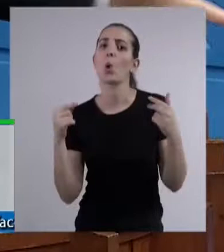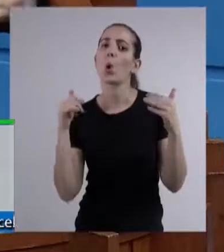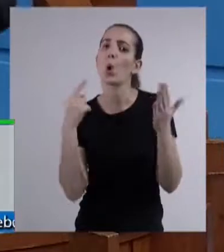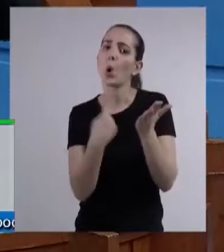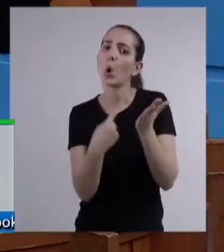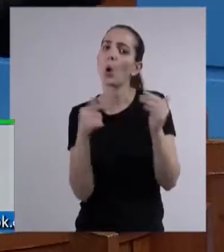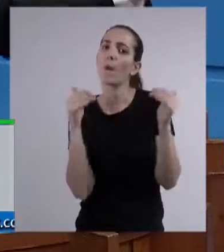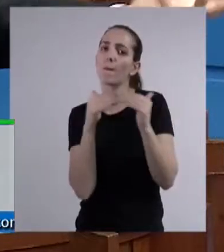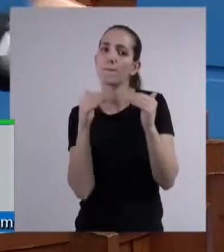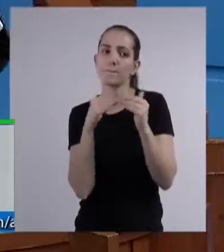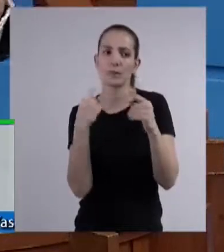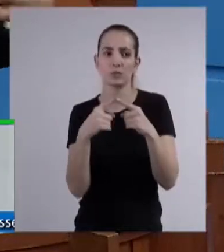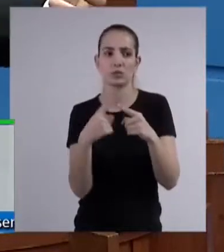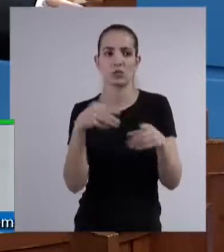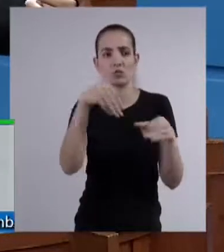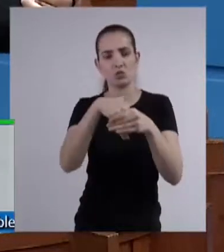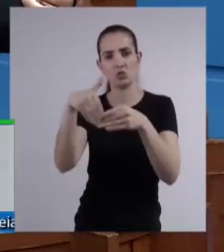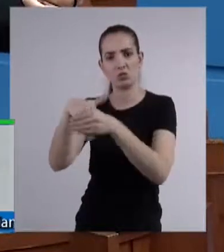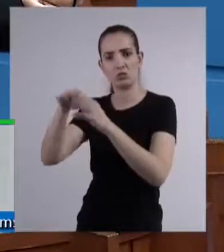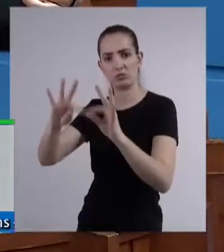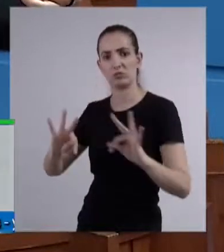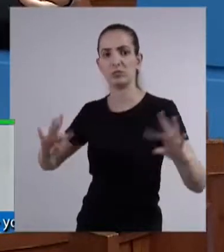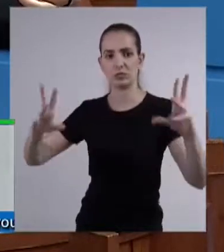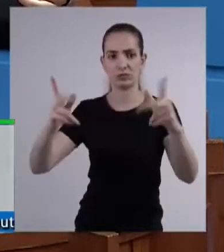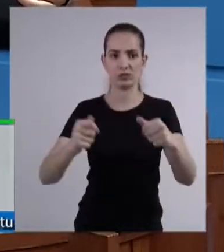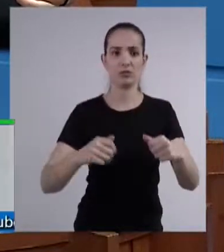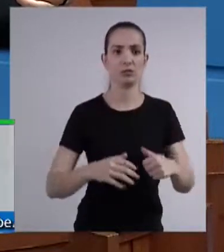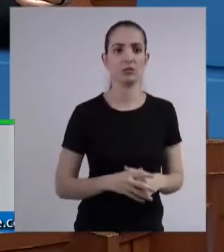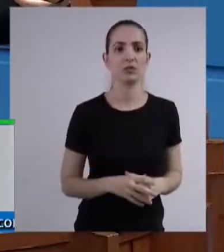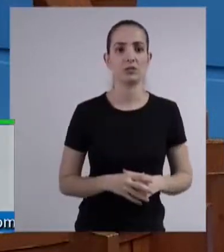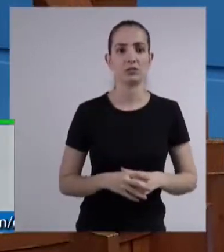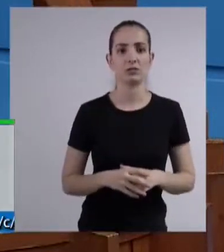e foi um voto assim unânime,